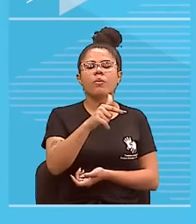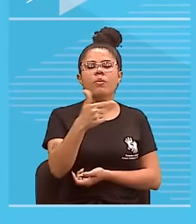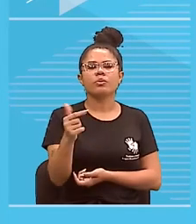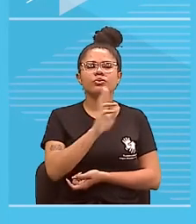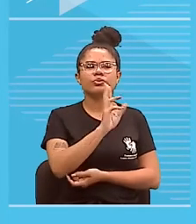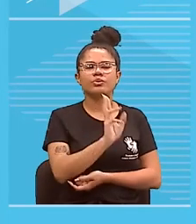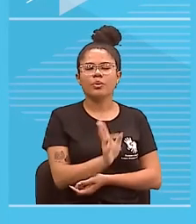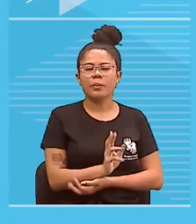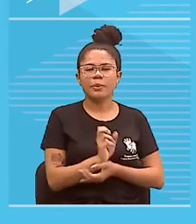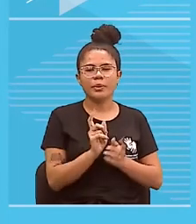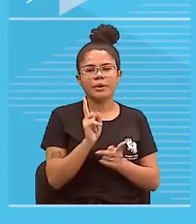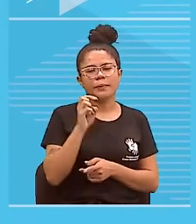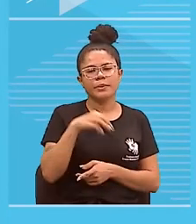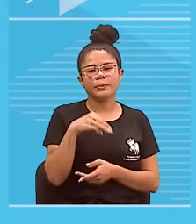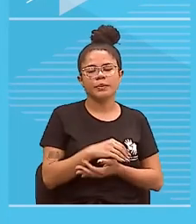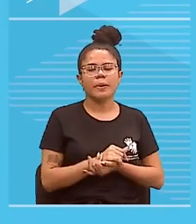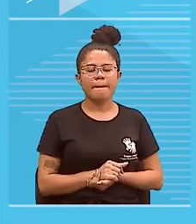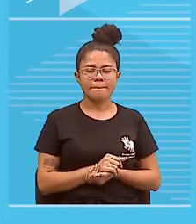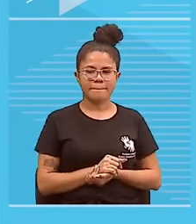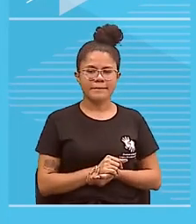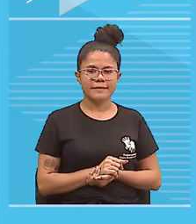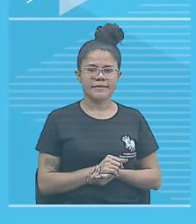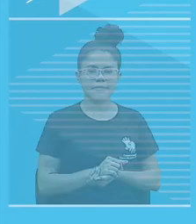tem mais uma viu um minutinho